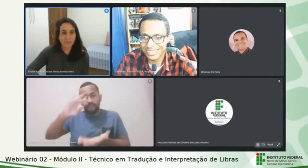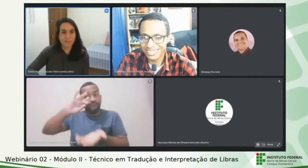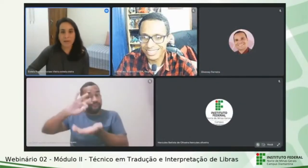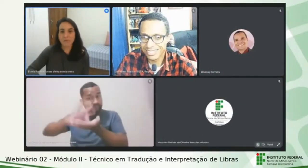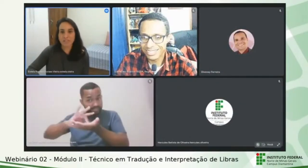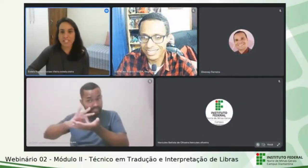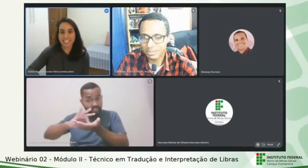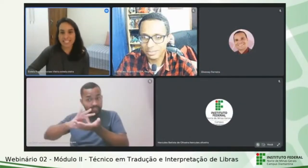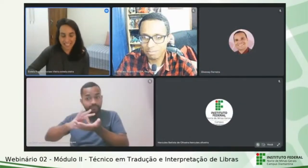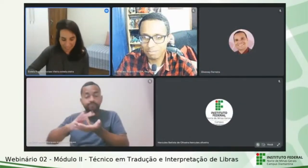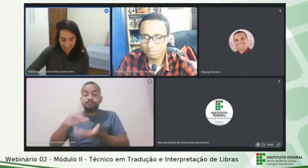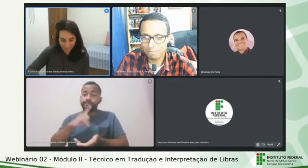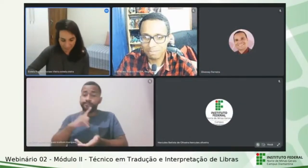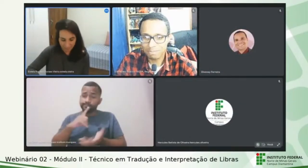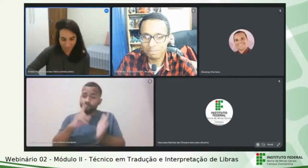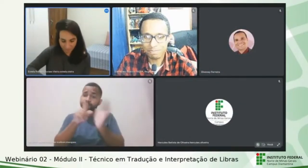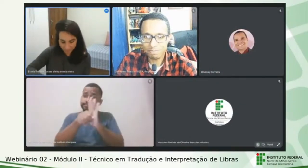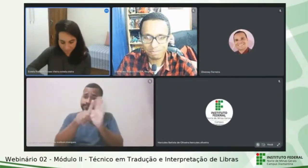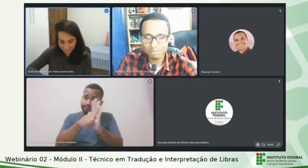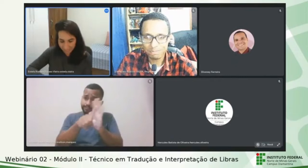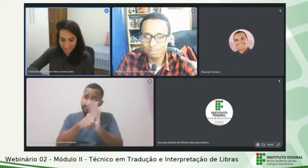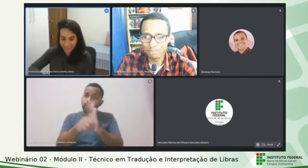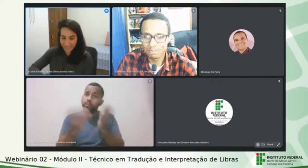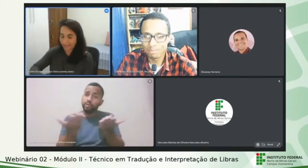Temos algumas perguntinhas aqui.